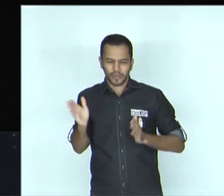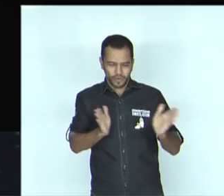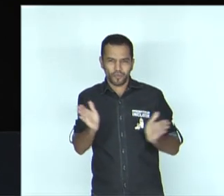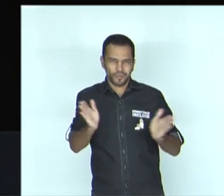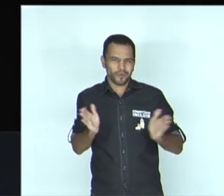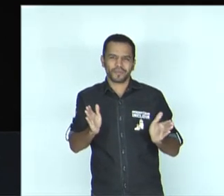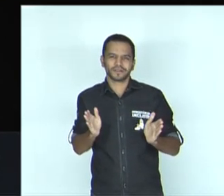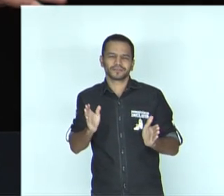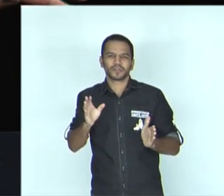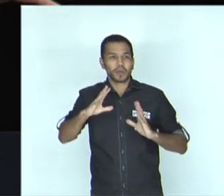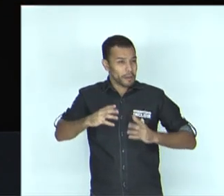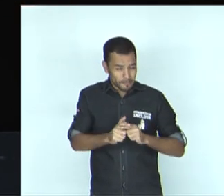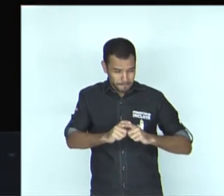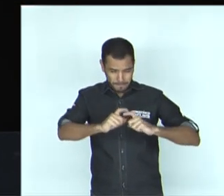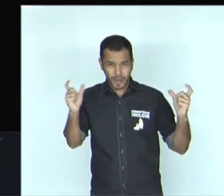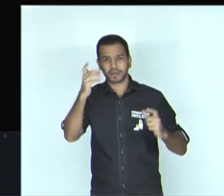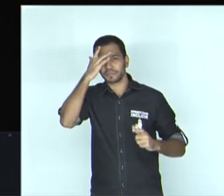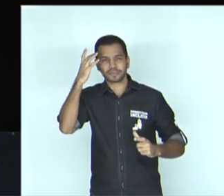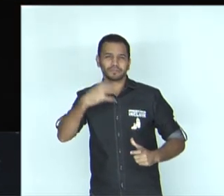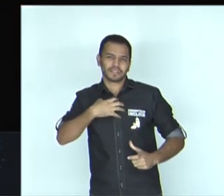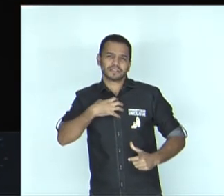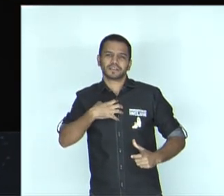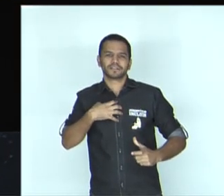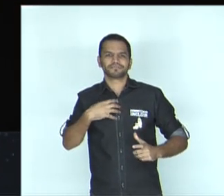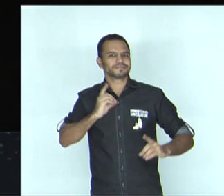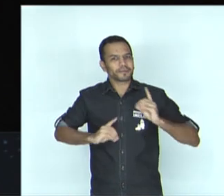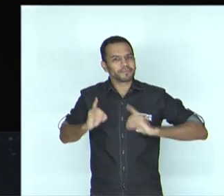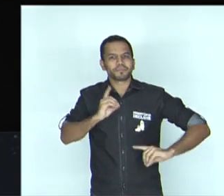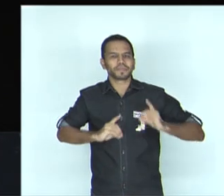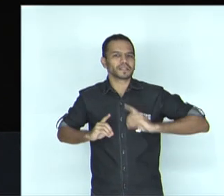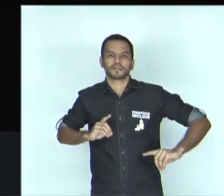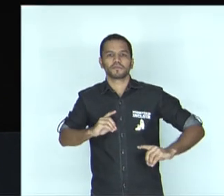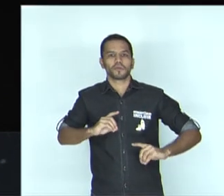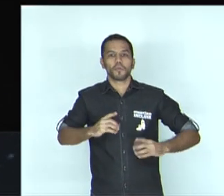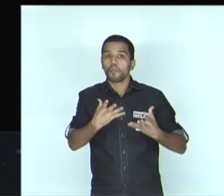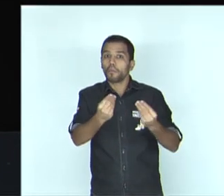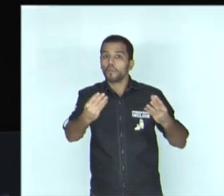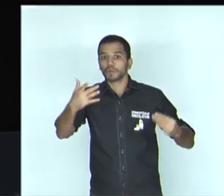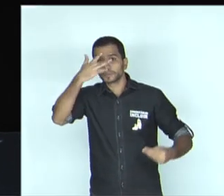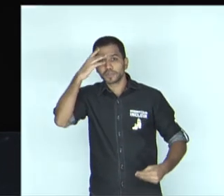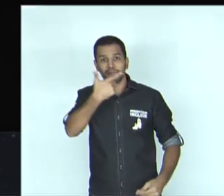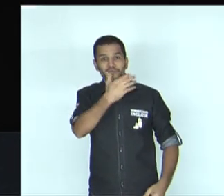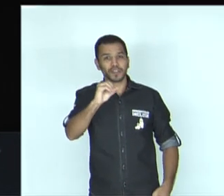atinge 20% da população ao longo da vida. Mas o mal do século talvez seja a